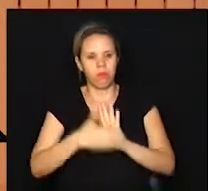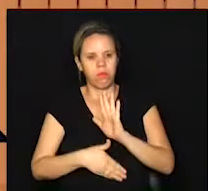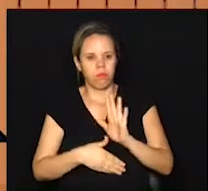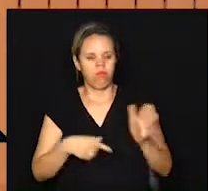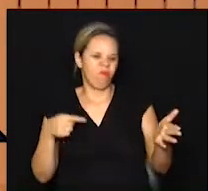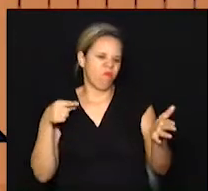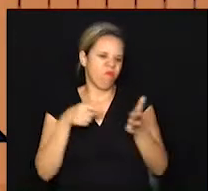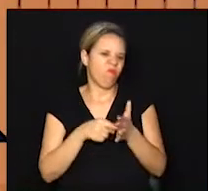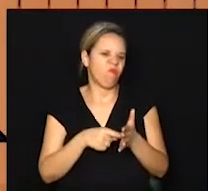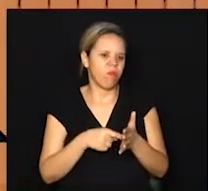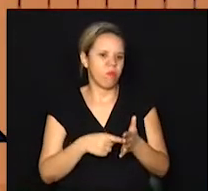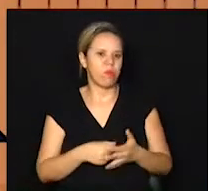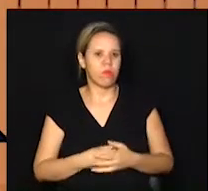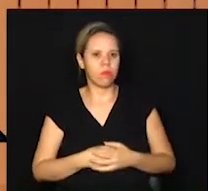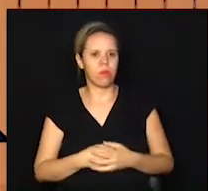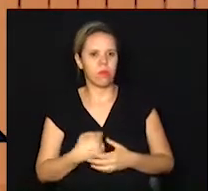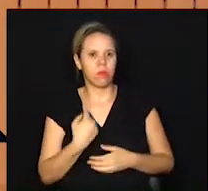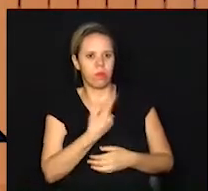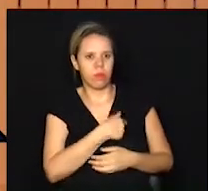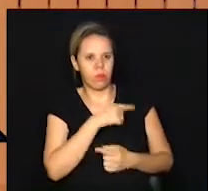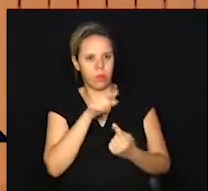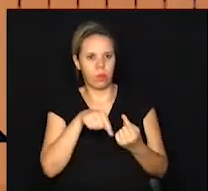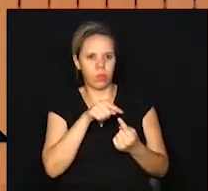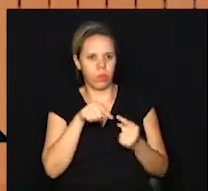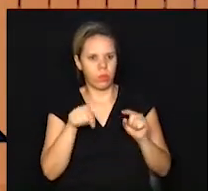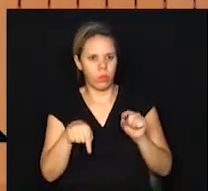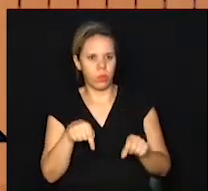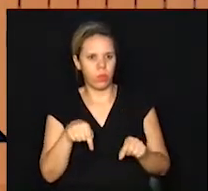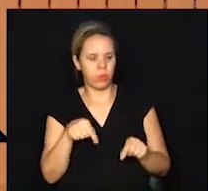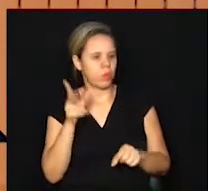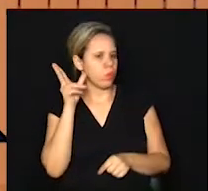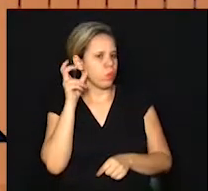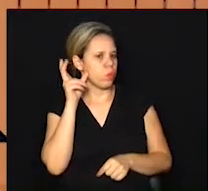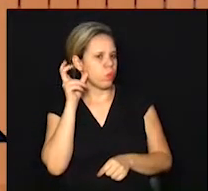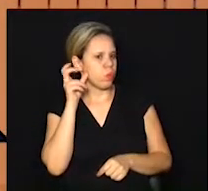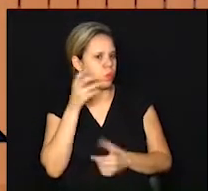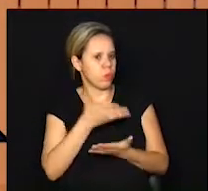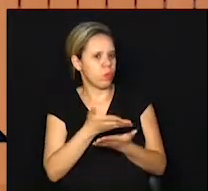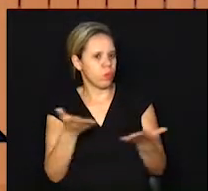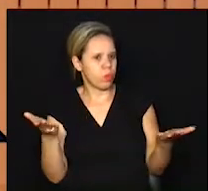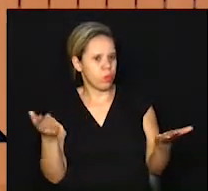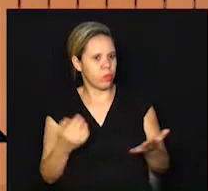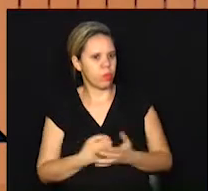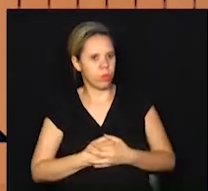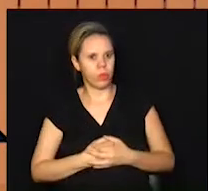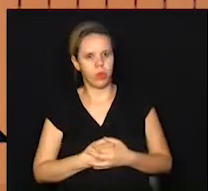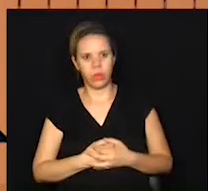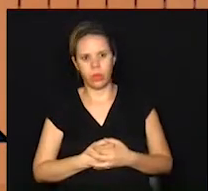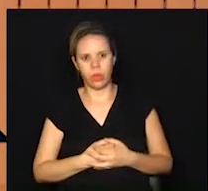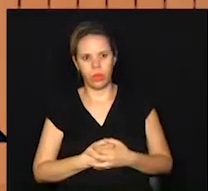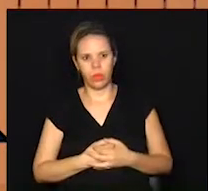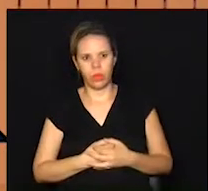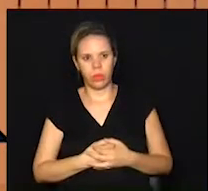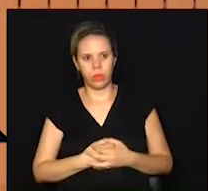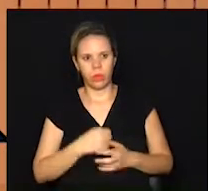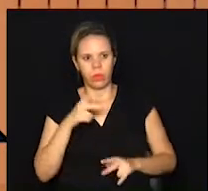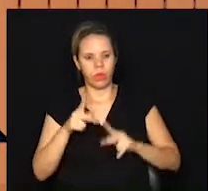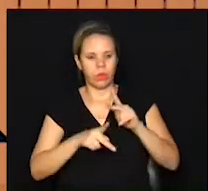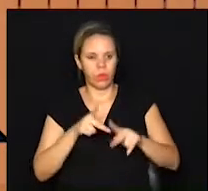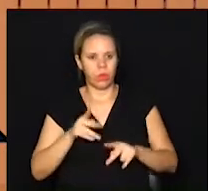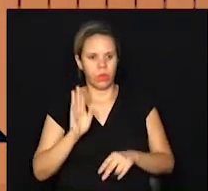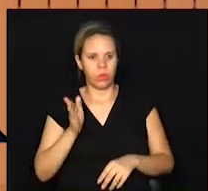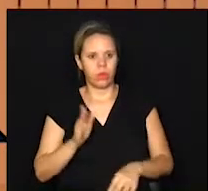denúncia. O nosso objetivo aqui é de ouvi-los, né? As pessoas que